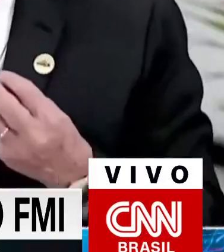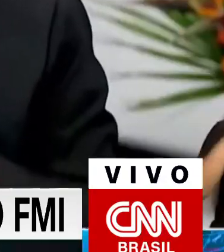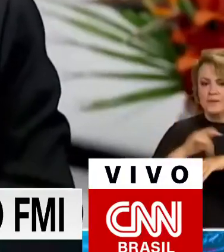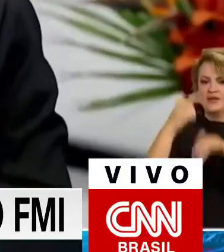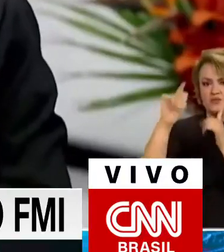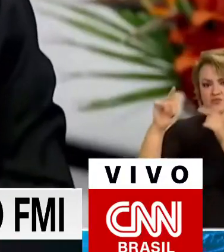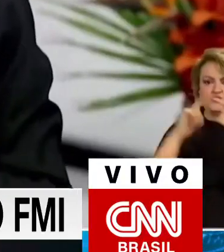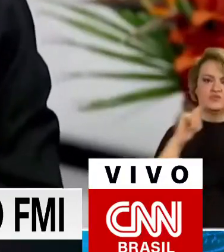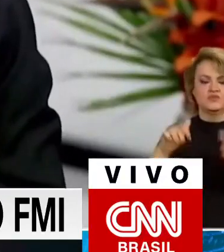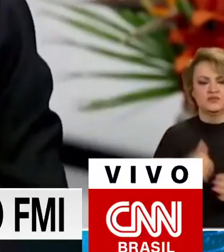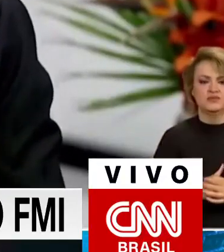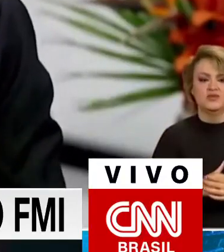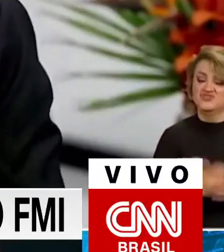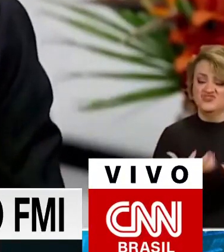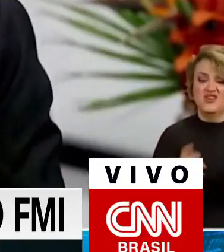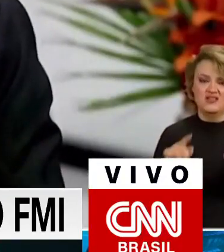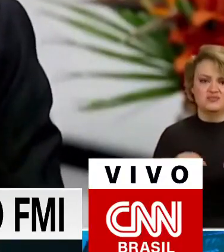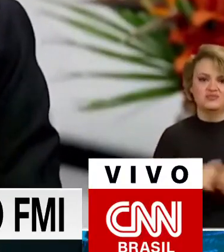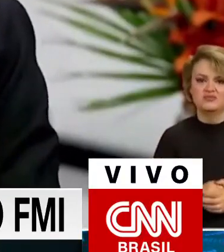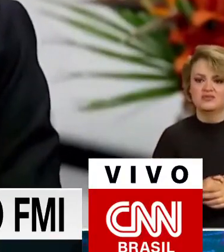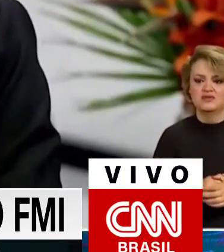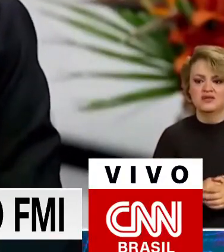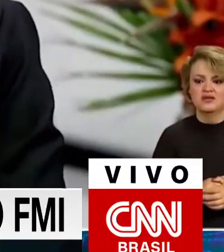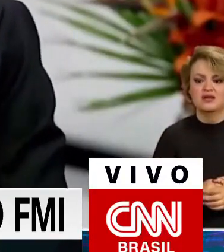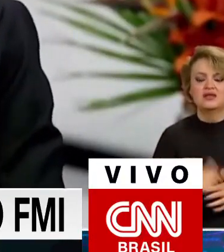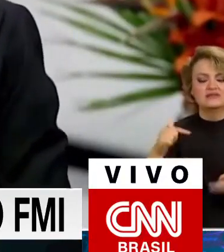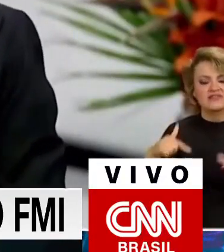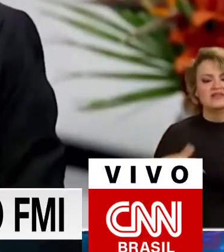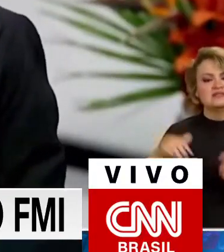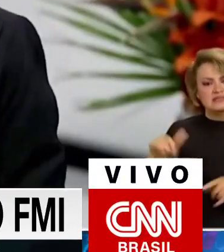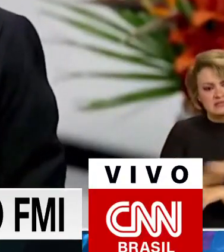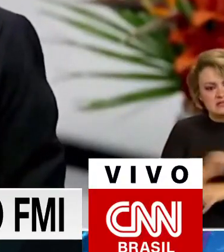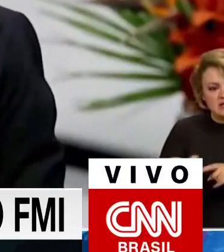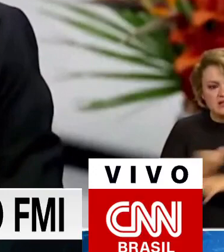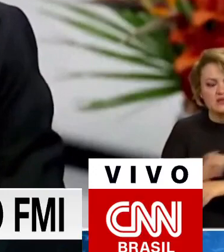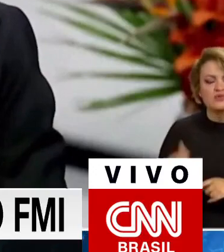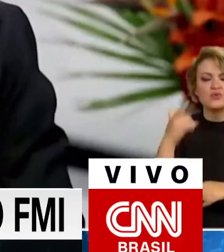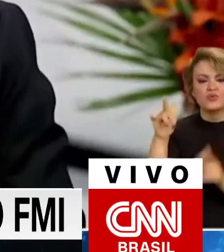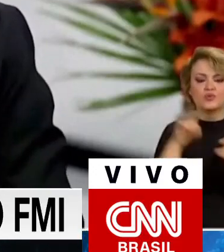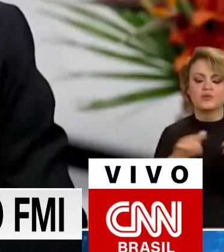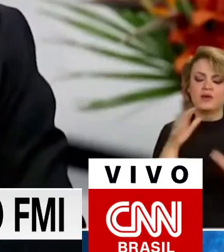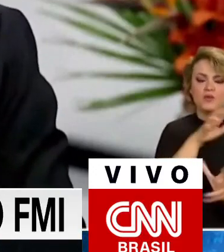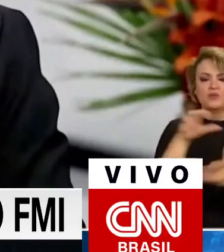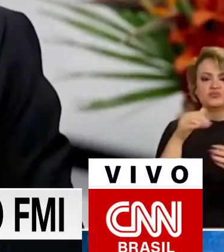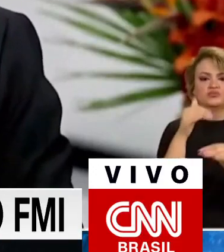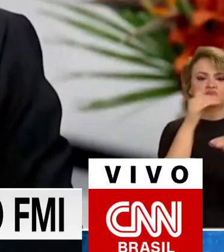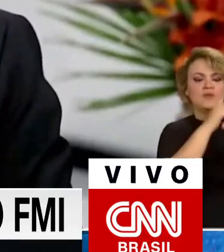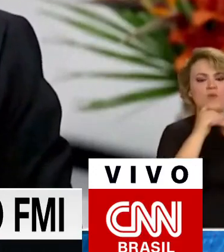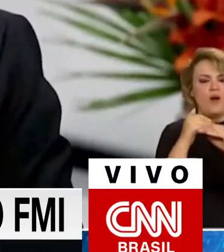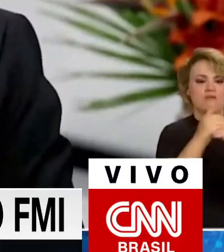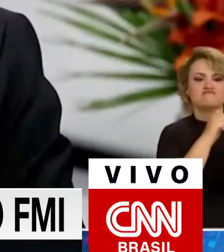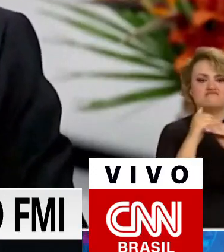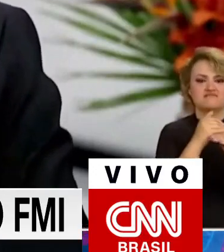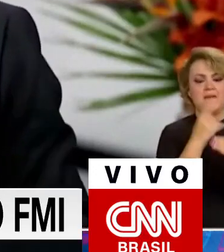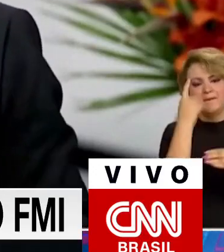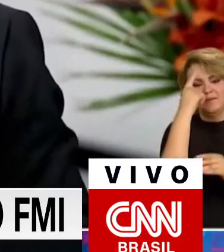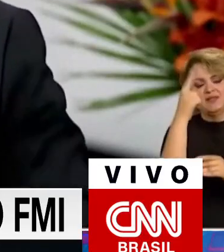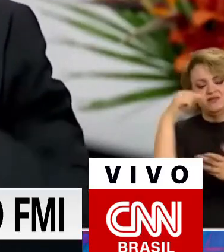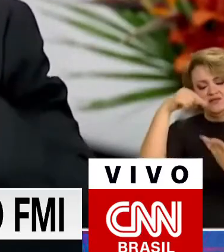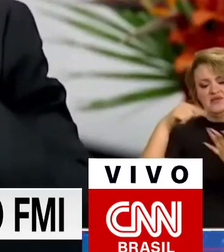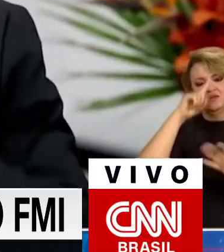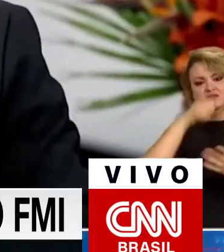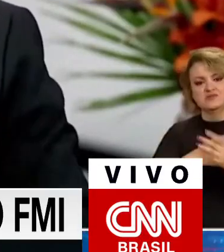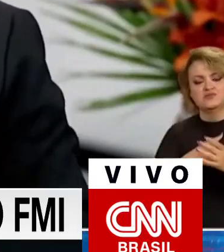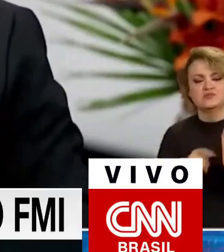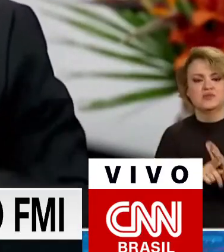relação à Argentina, eu ouvi três pessoas em Buenos Aires e uma pessoa em Washington sobre esse assunto. O Pablo Gertunov,